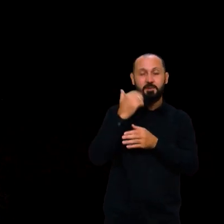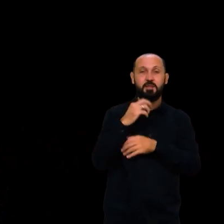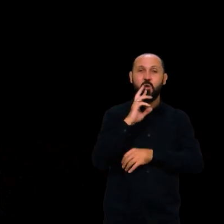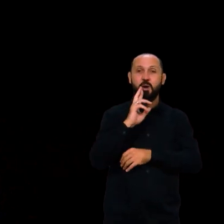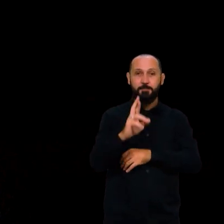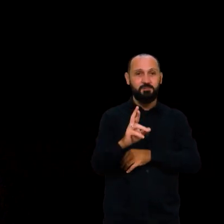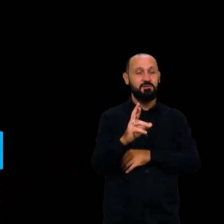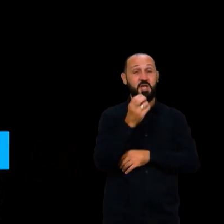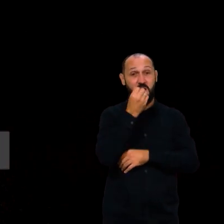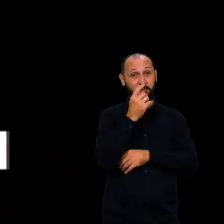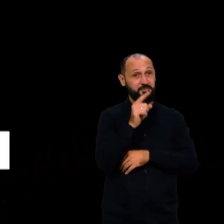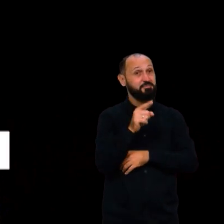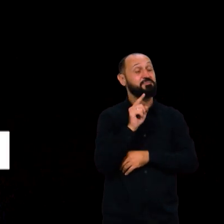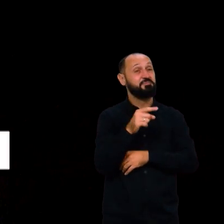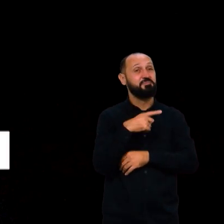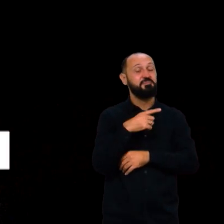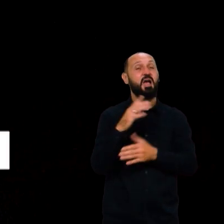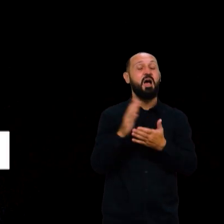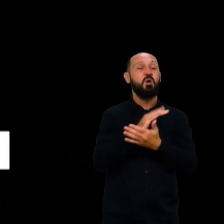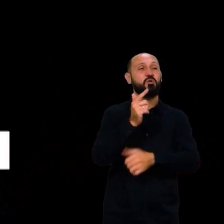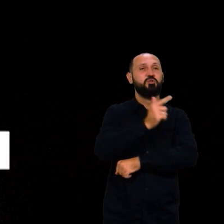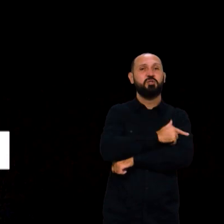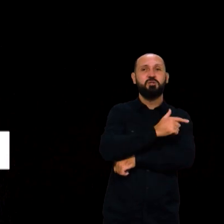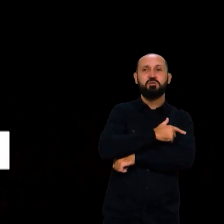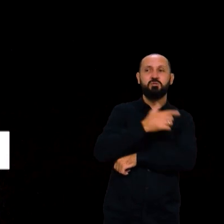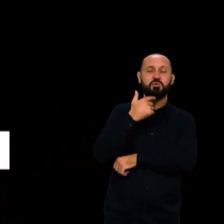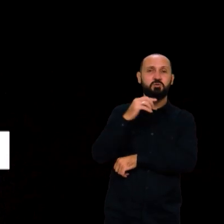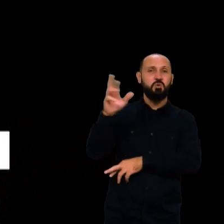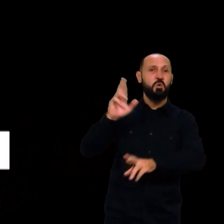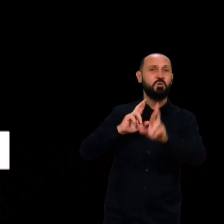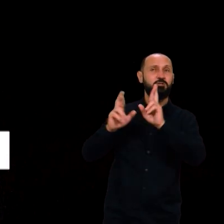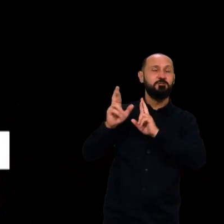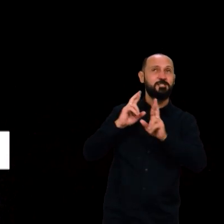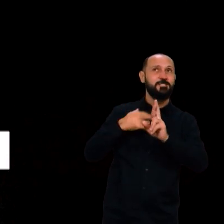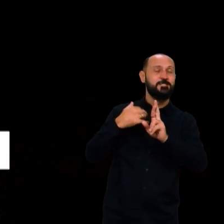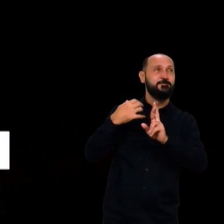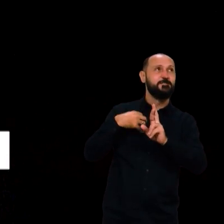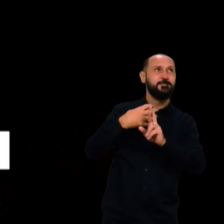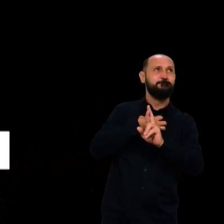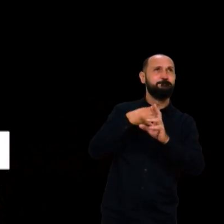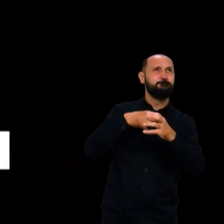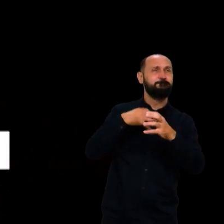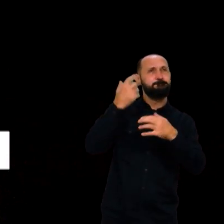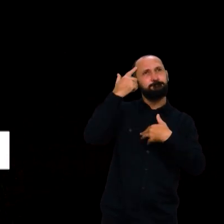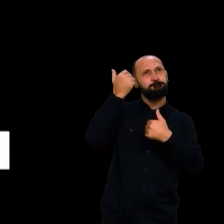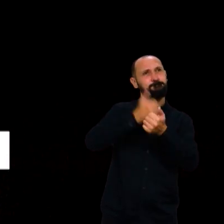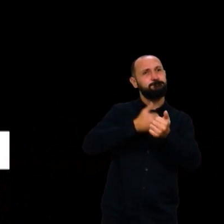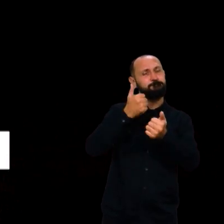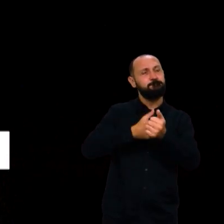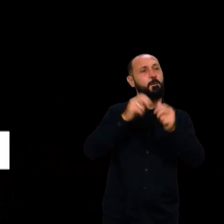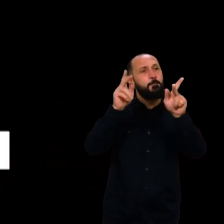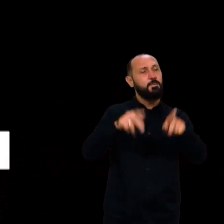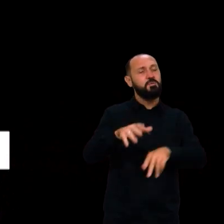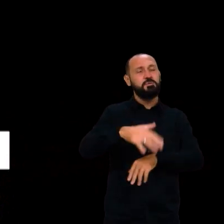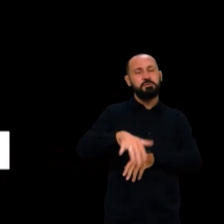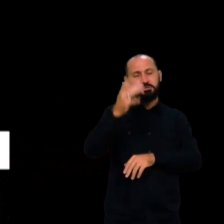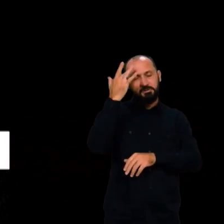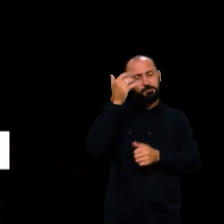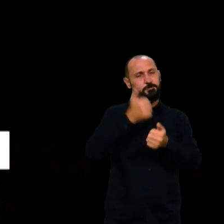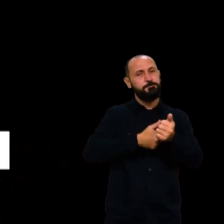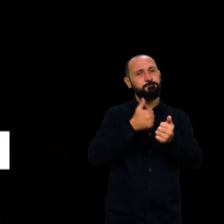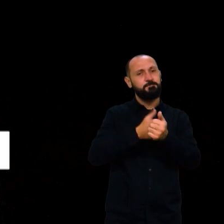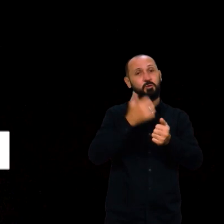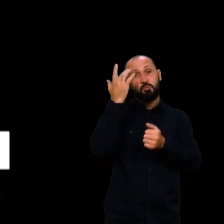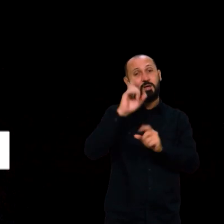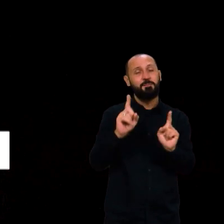ouvir o feedback, está muito importante. Tem muito gestor aí que não sabe ouvir os seus servidores, os seus funcionários, não sabe ouvir a população e